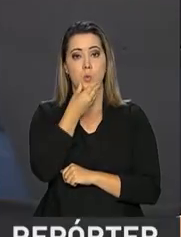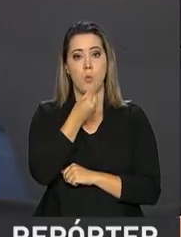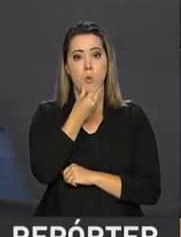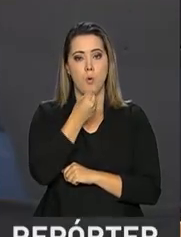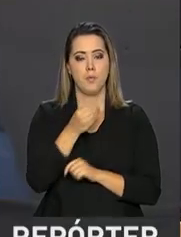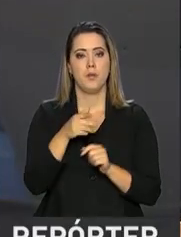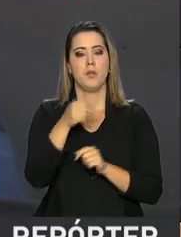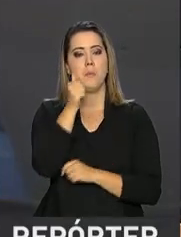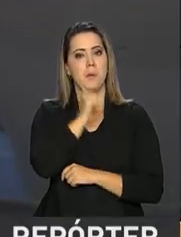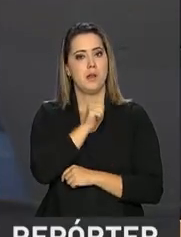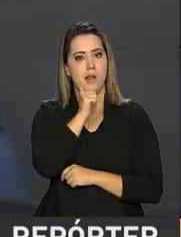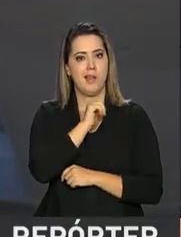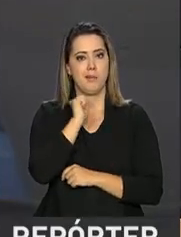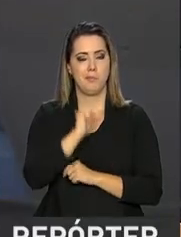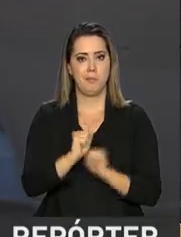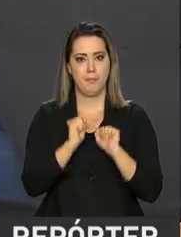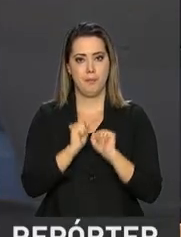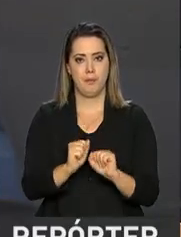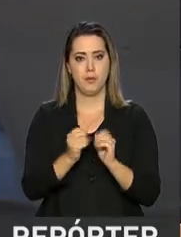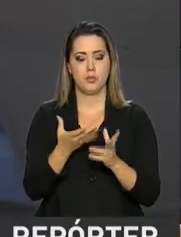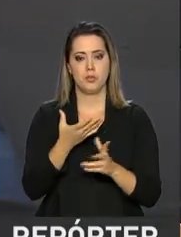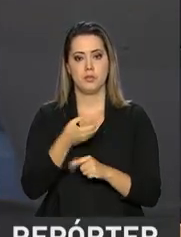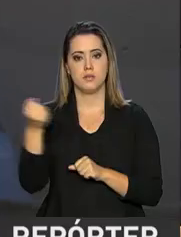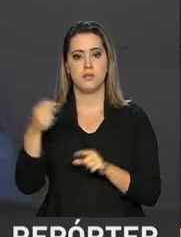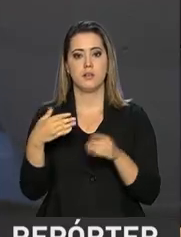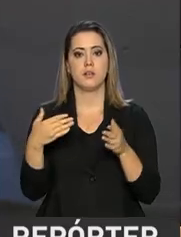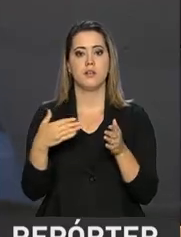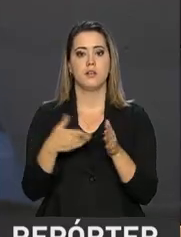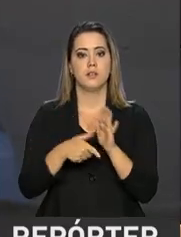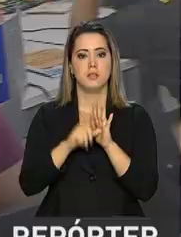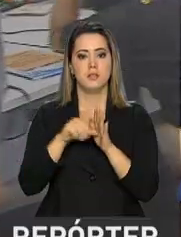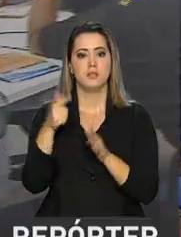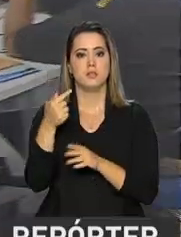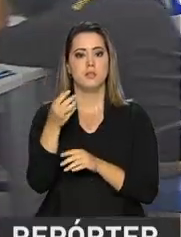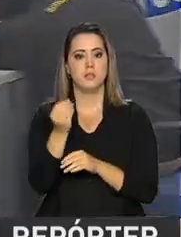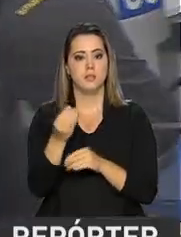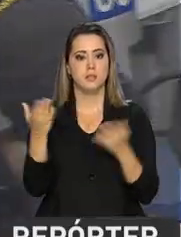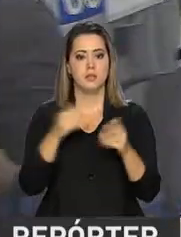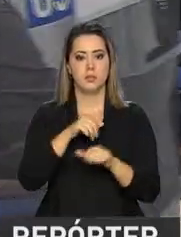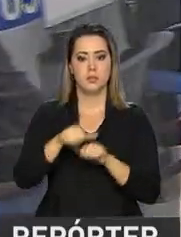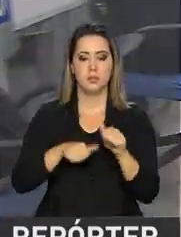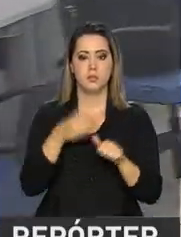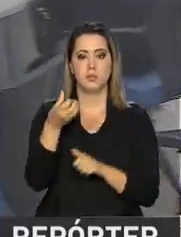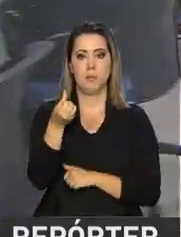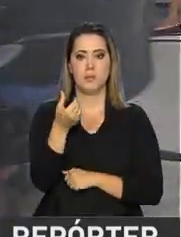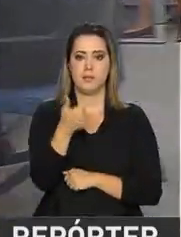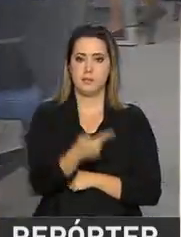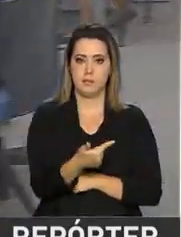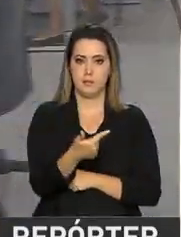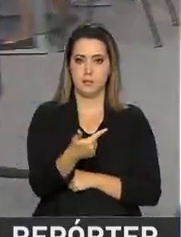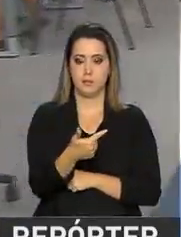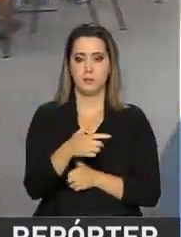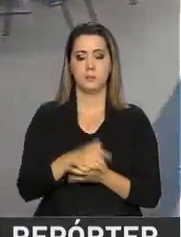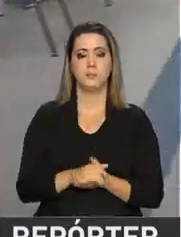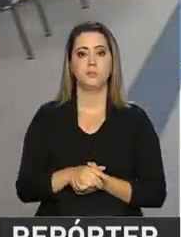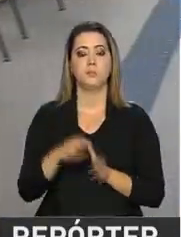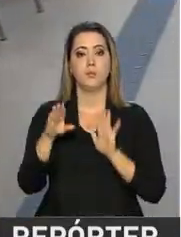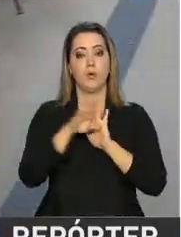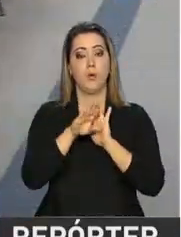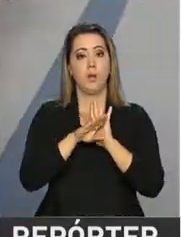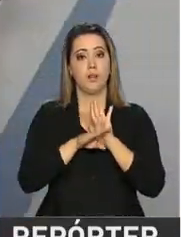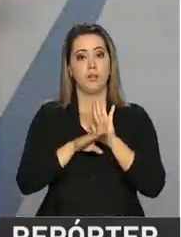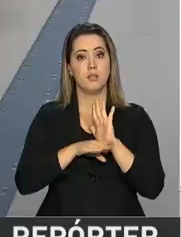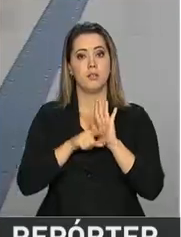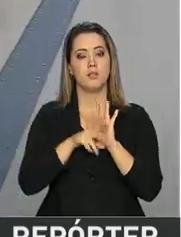No caso das mulheres, a idade para o saque também era de 70 anos e passou para 62. O calendário